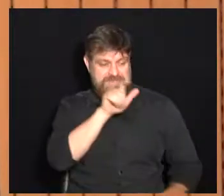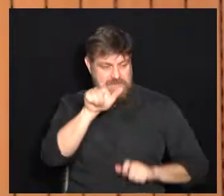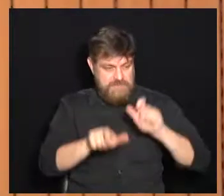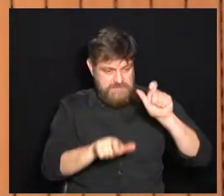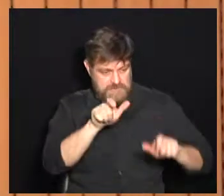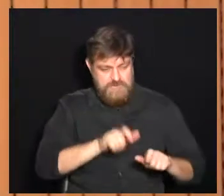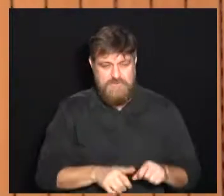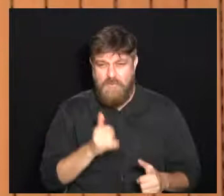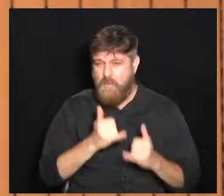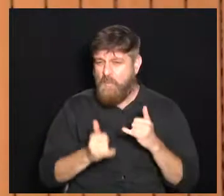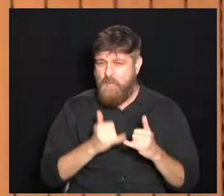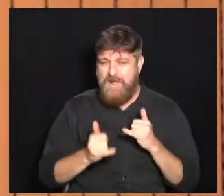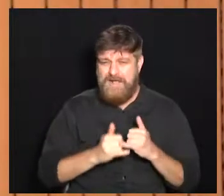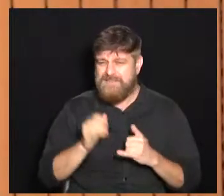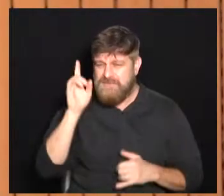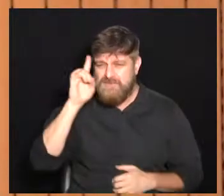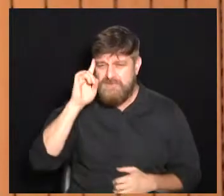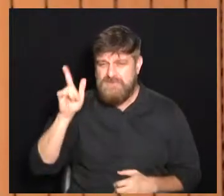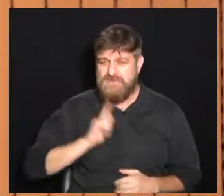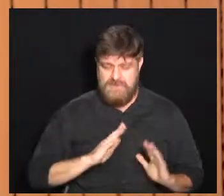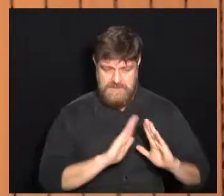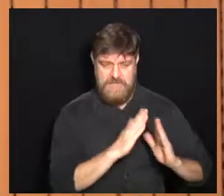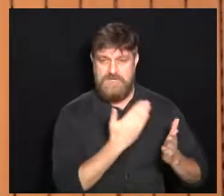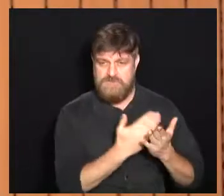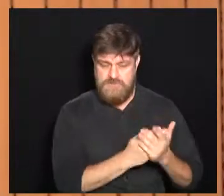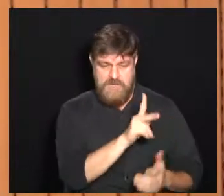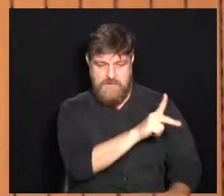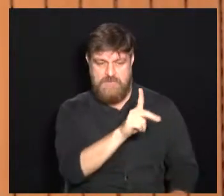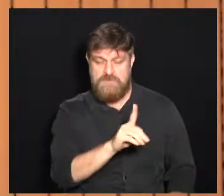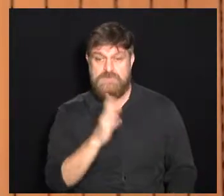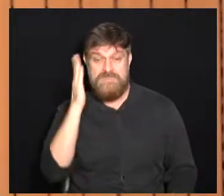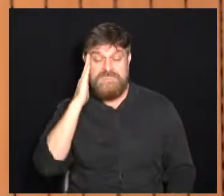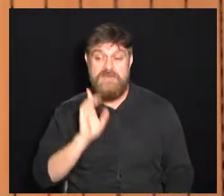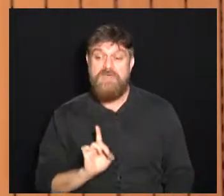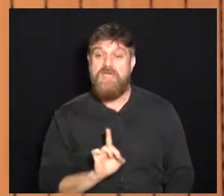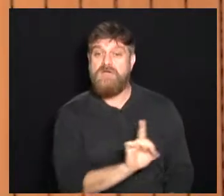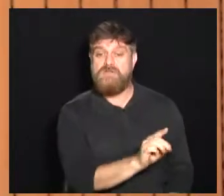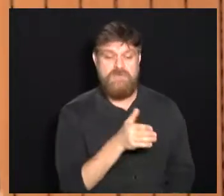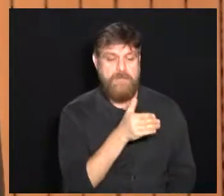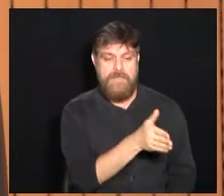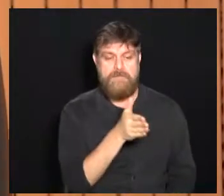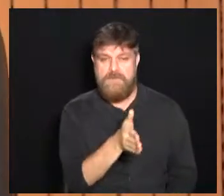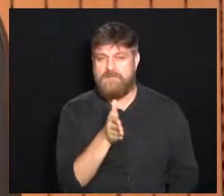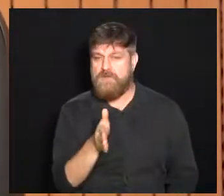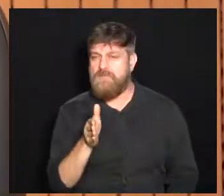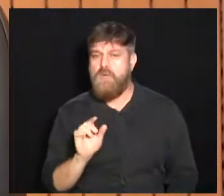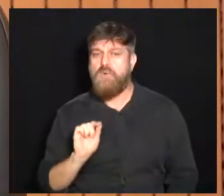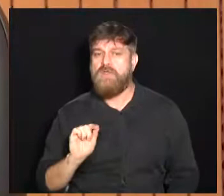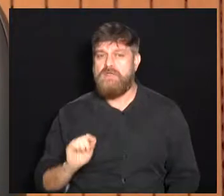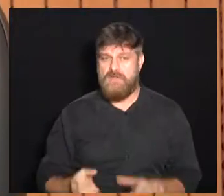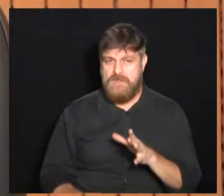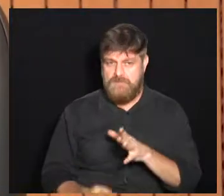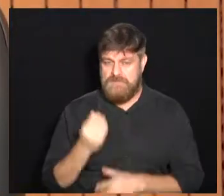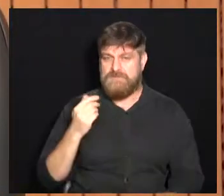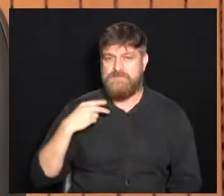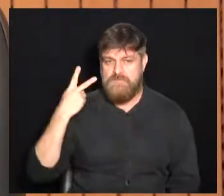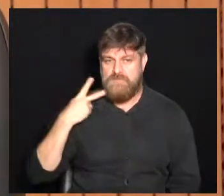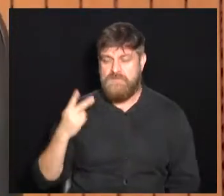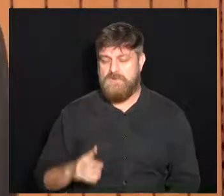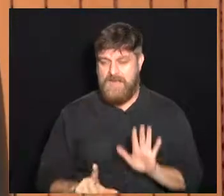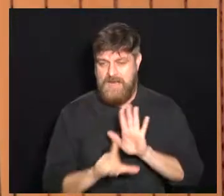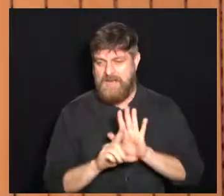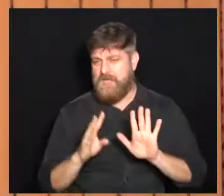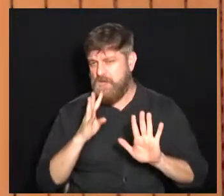todos os dias ela tem feito atribuição. O que acontece, né? Os senhores vereadores conhecem da lei e